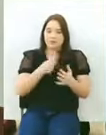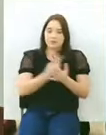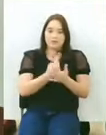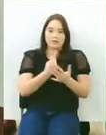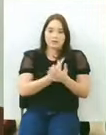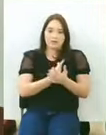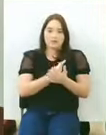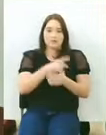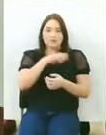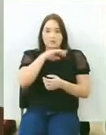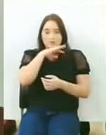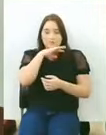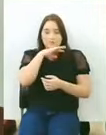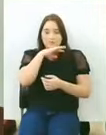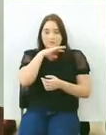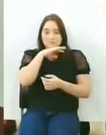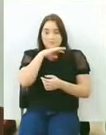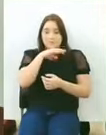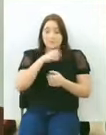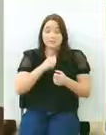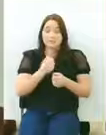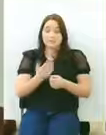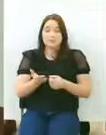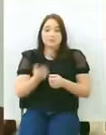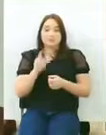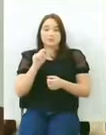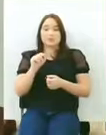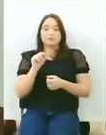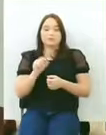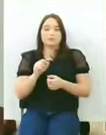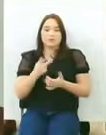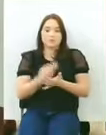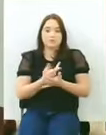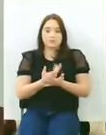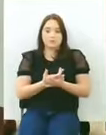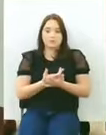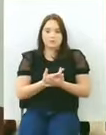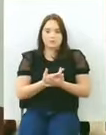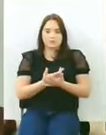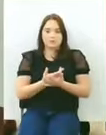traz consequências ruins. Então,